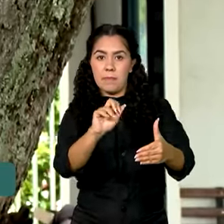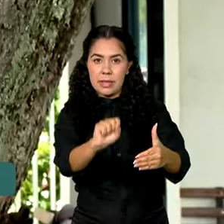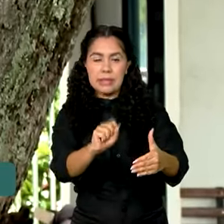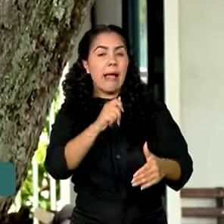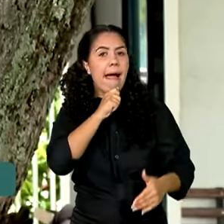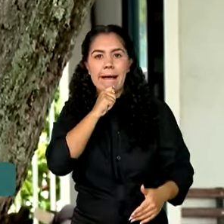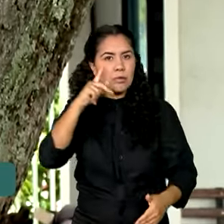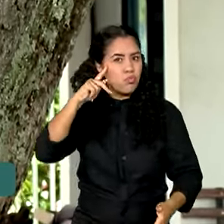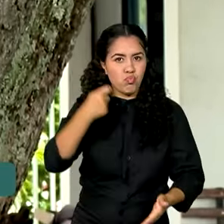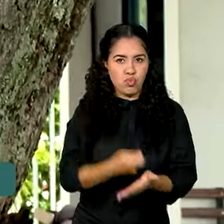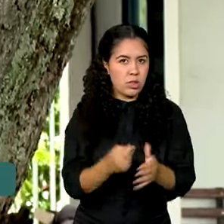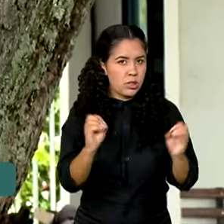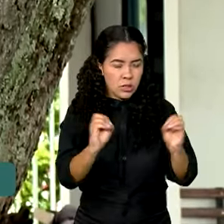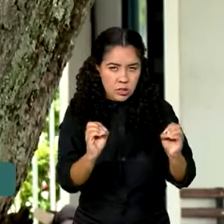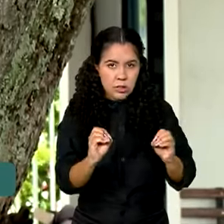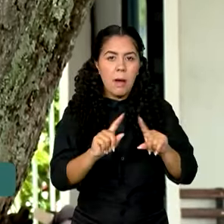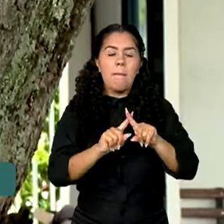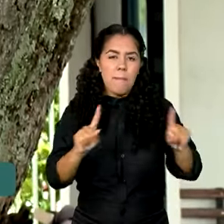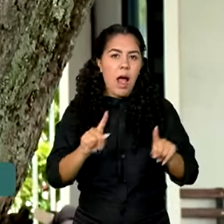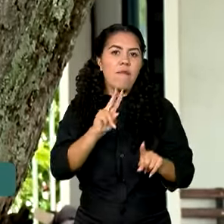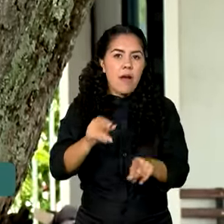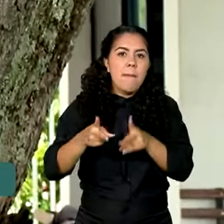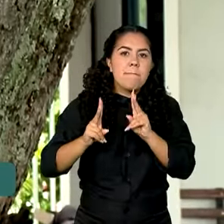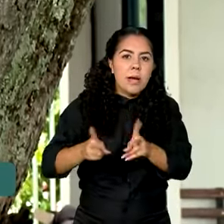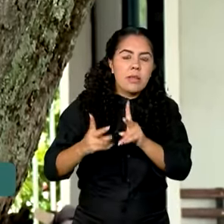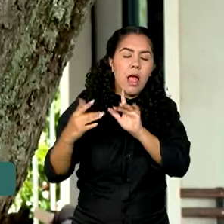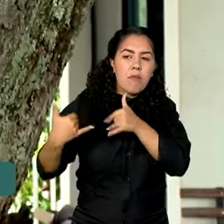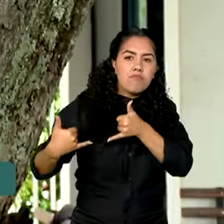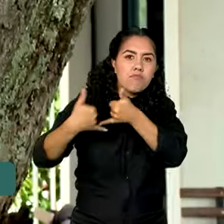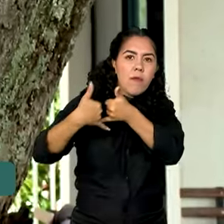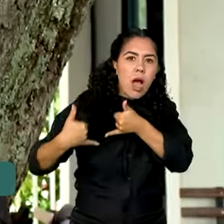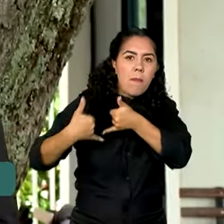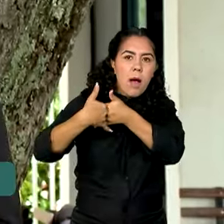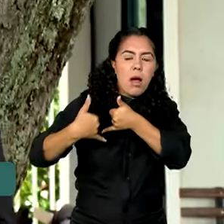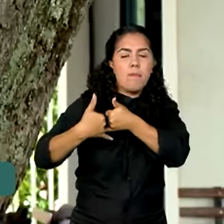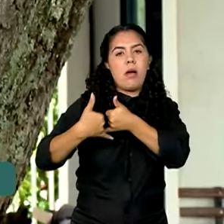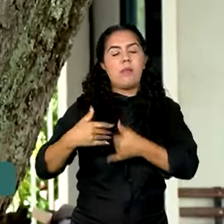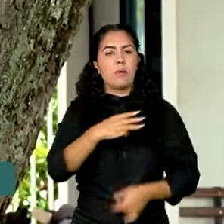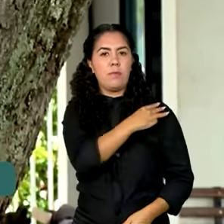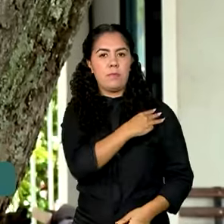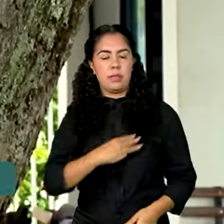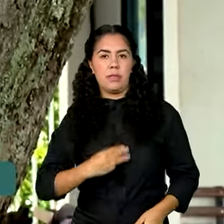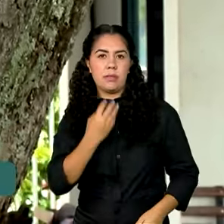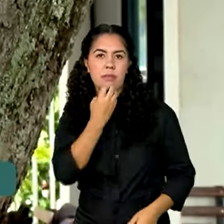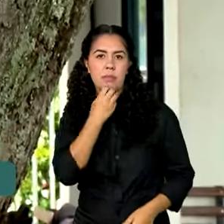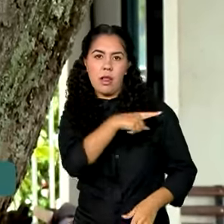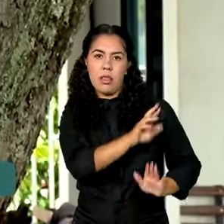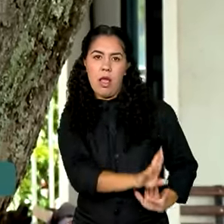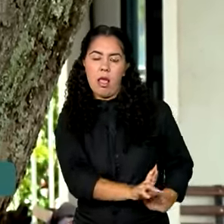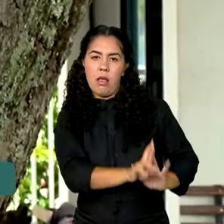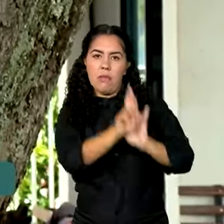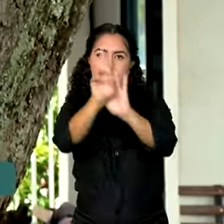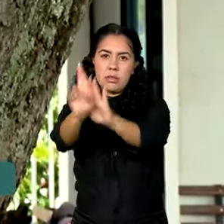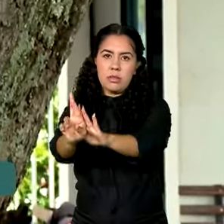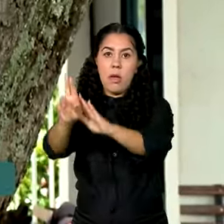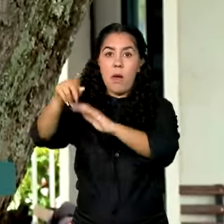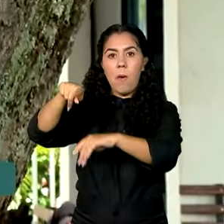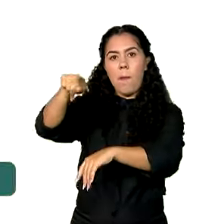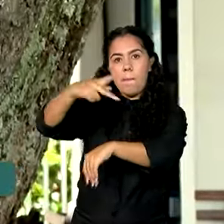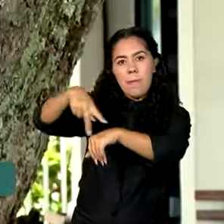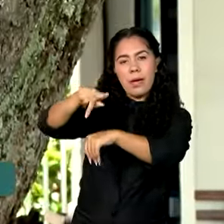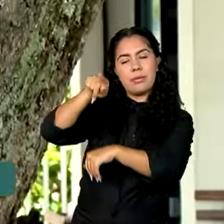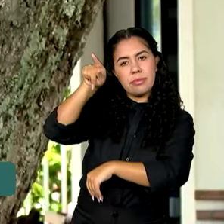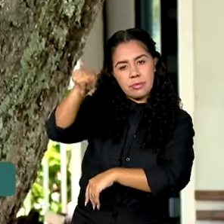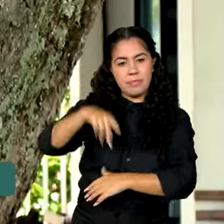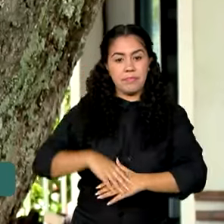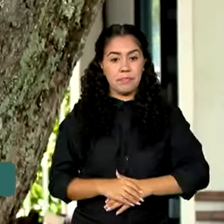momento, deve manter contatos telefônicos com o ministro Mauro Vieira, que está lá representando o Brasil no BRICS.